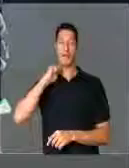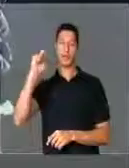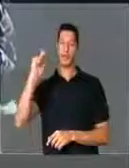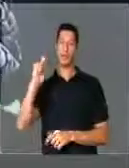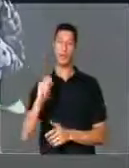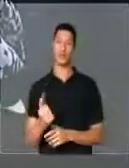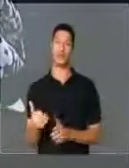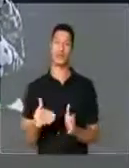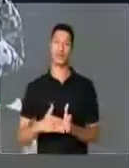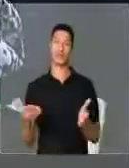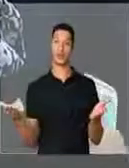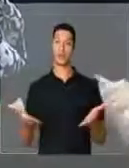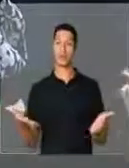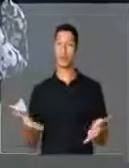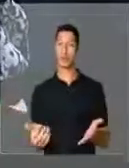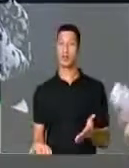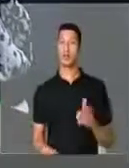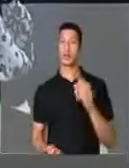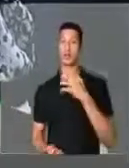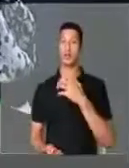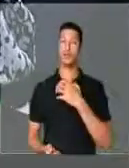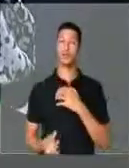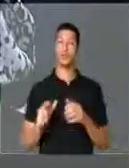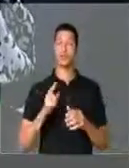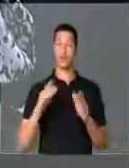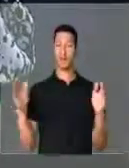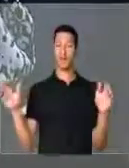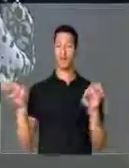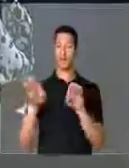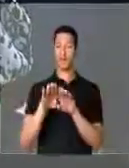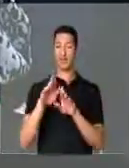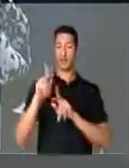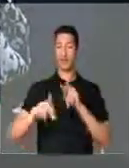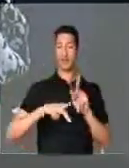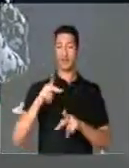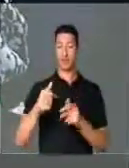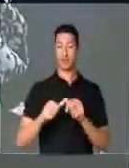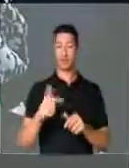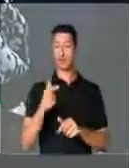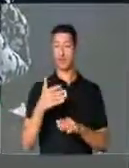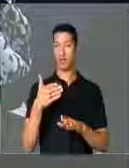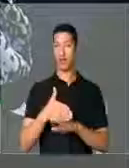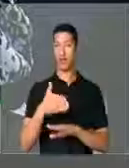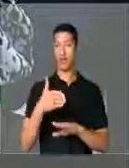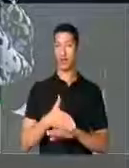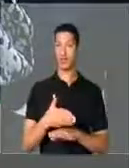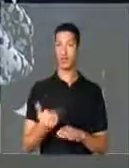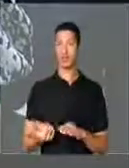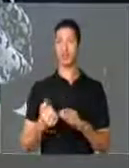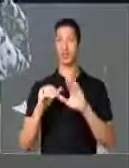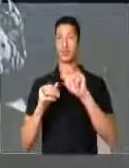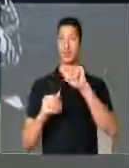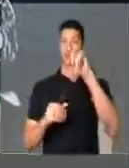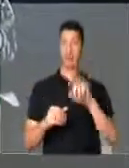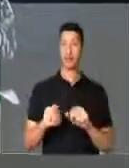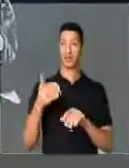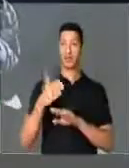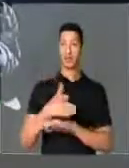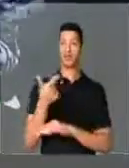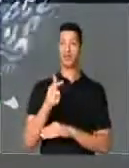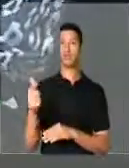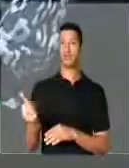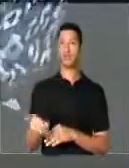abril. Até hoje, a agência se encontra fechada, a população está sem acesso à caixa eletrônica,